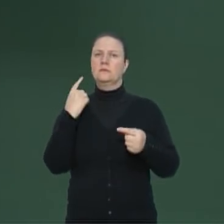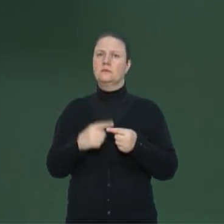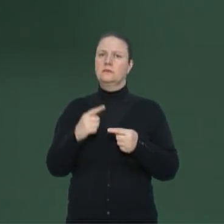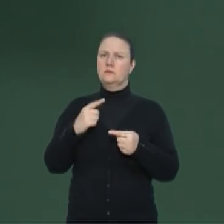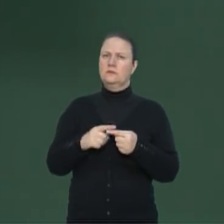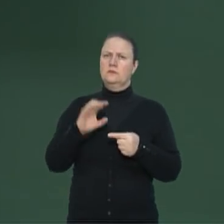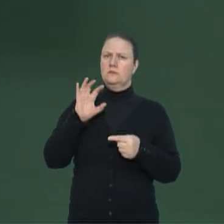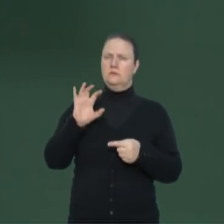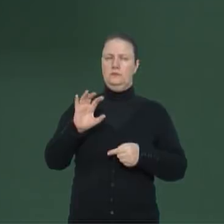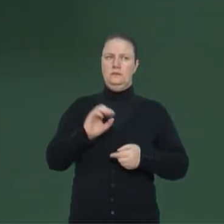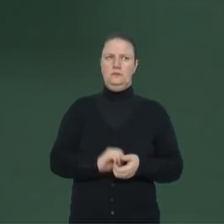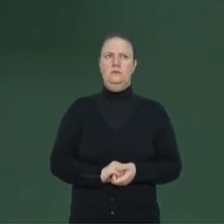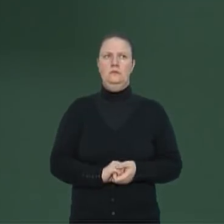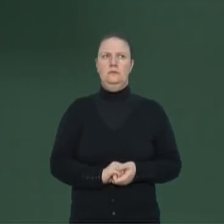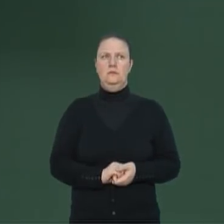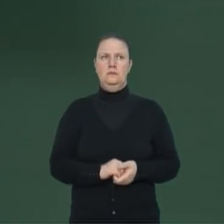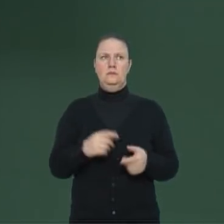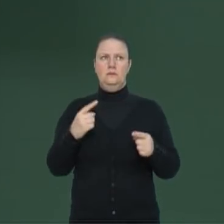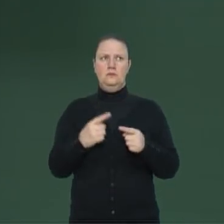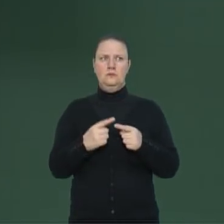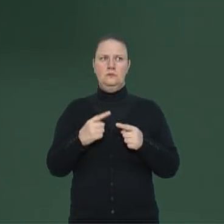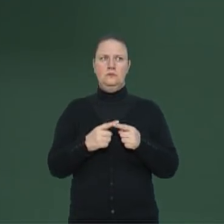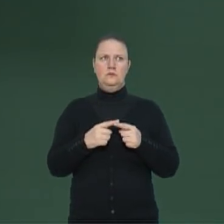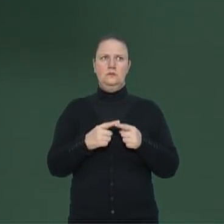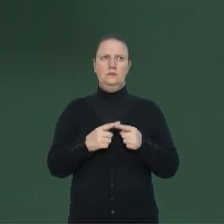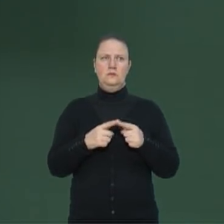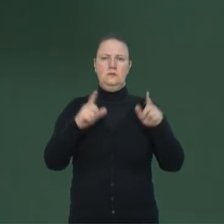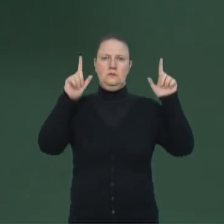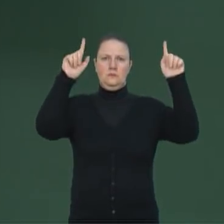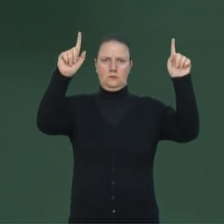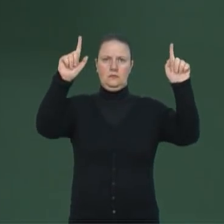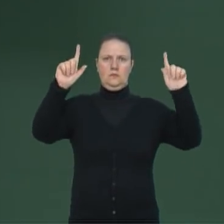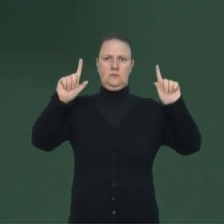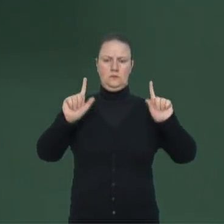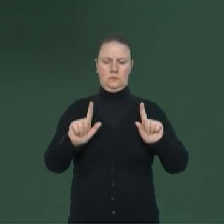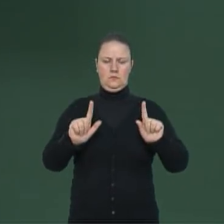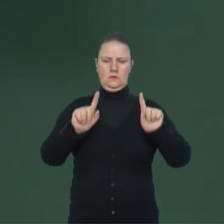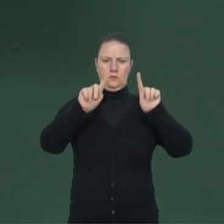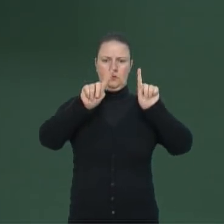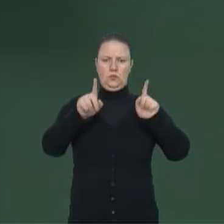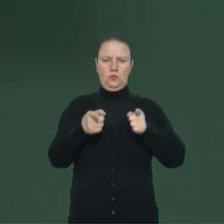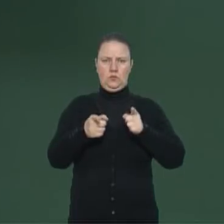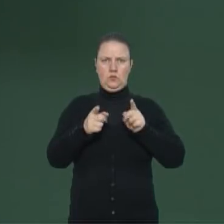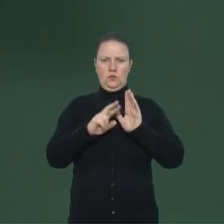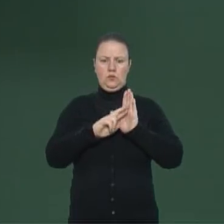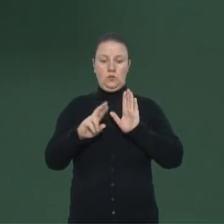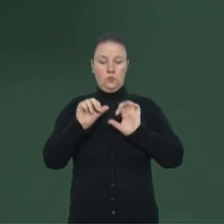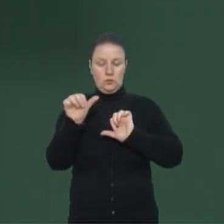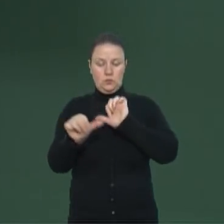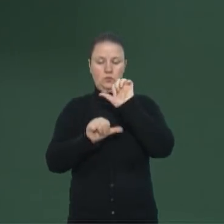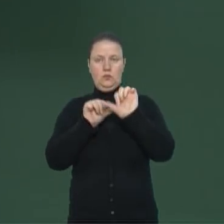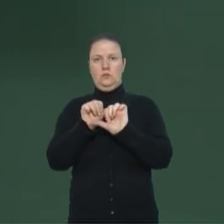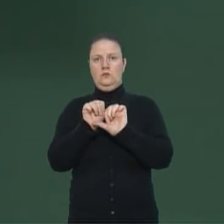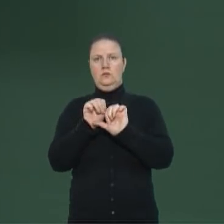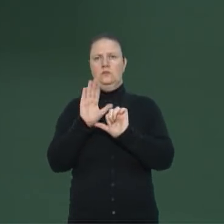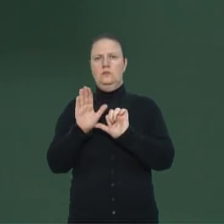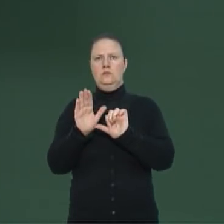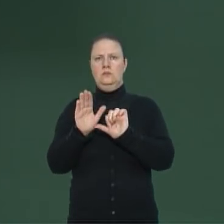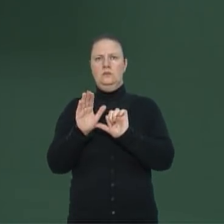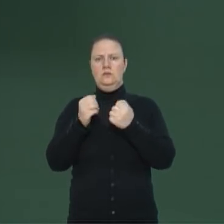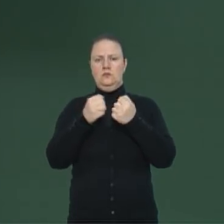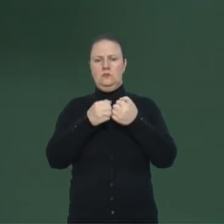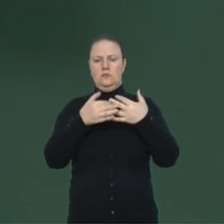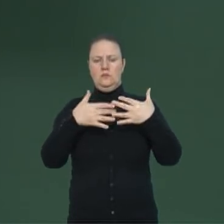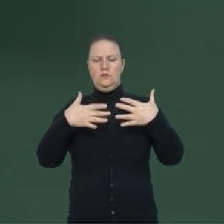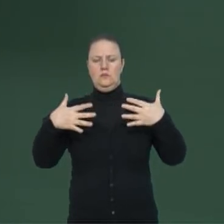né? Porque isso aqui se transforma nisso, né? Isso daqui é o resultado disso, na verdade. Né? Fatorando isso, isso